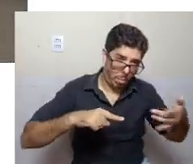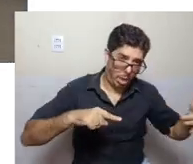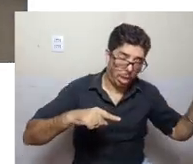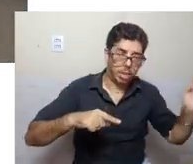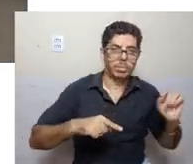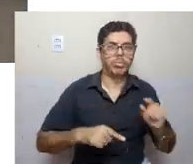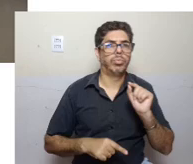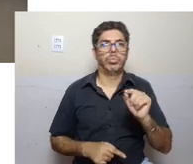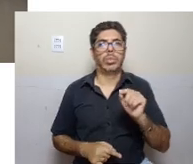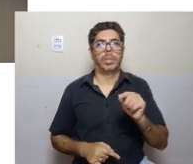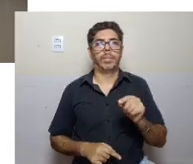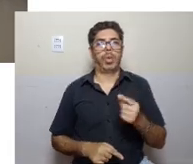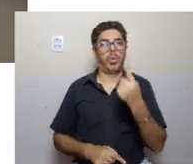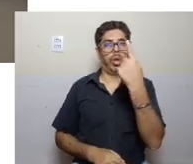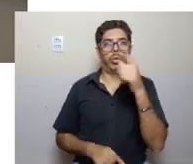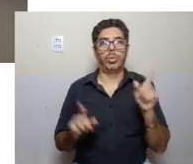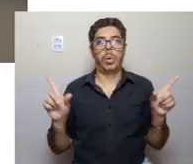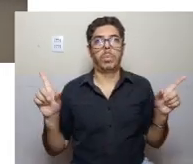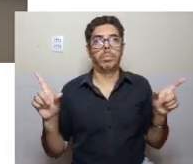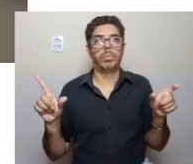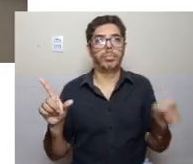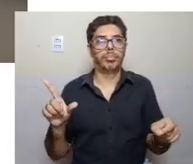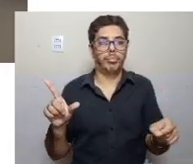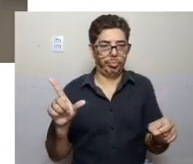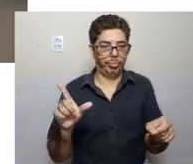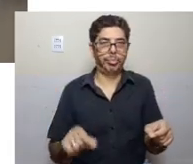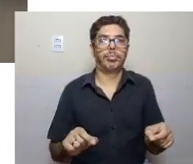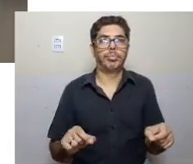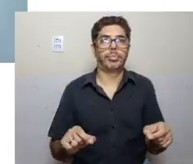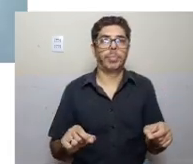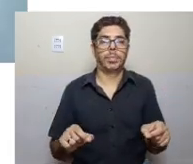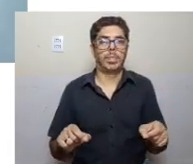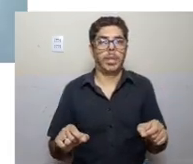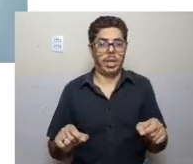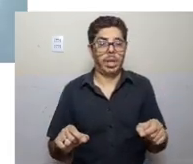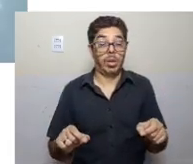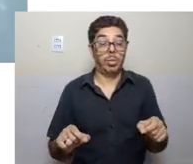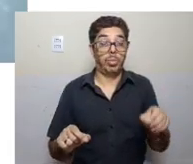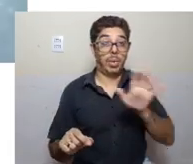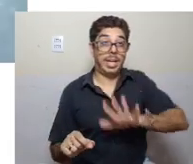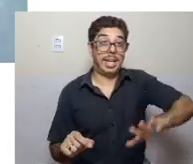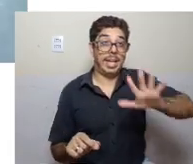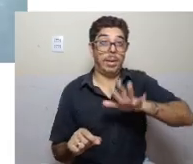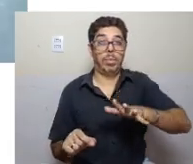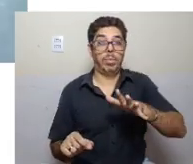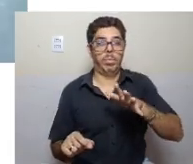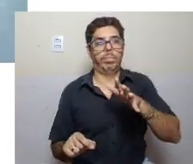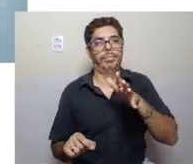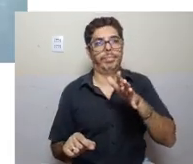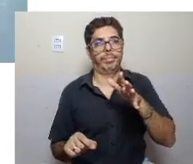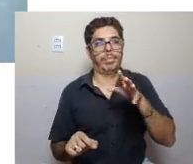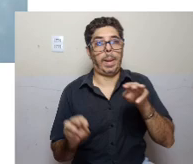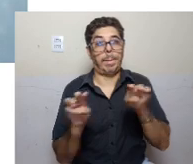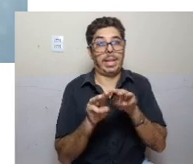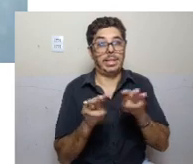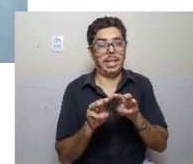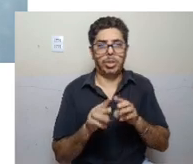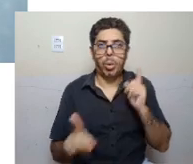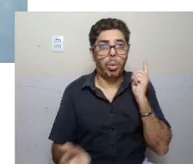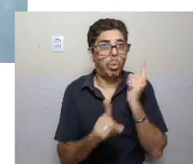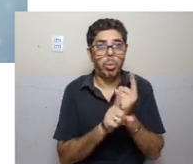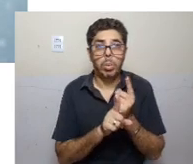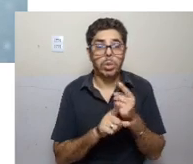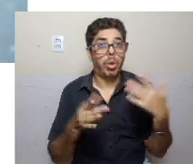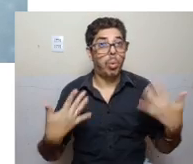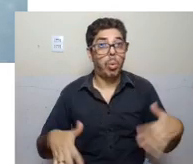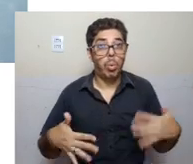de corrente experimentar uma força quando colocada em um campo magnético é uma descoberta fundamental que está associada às mais